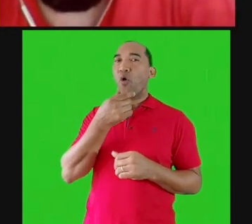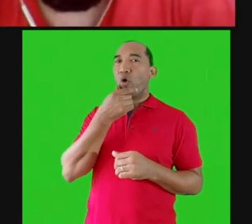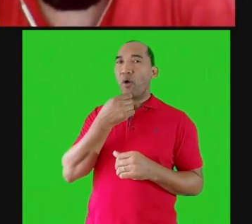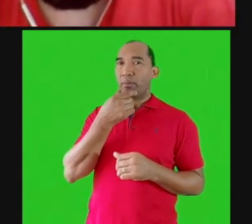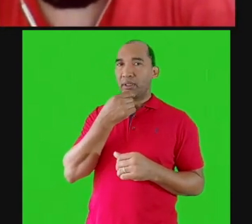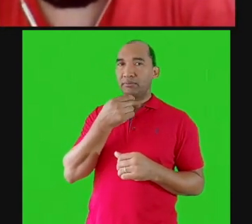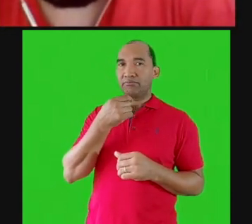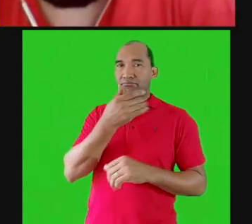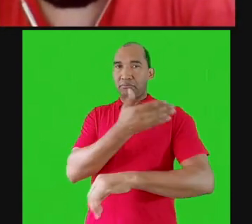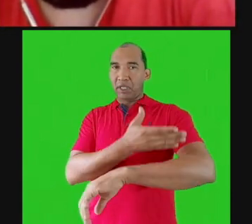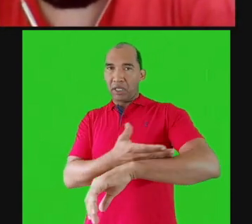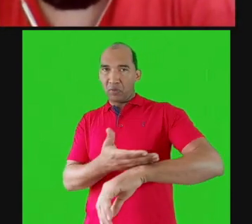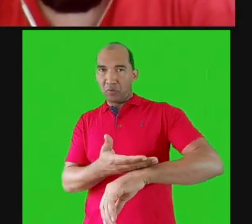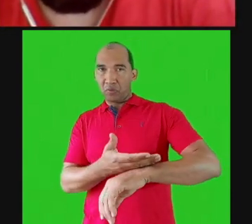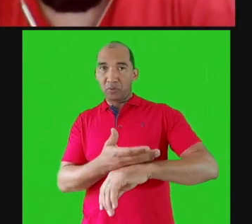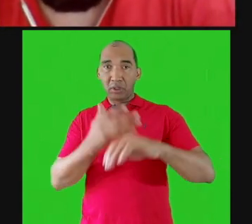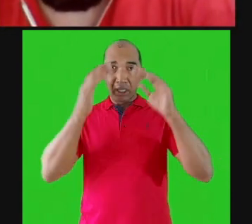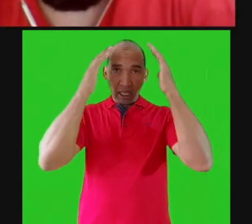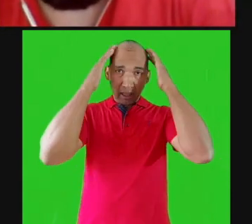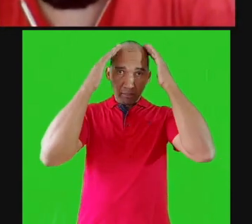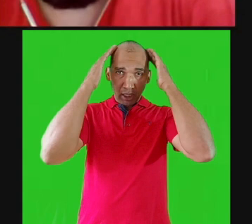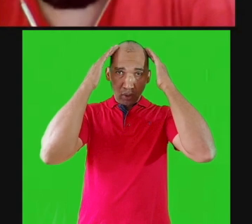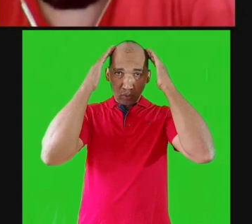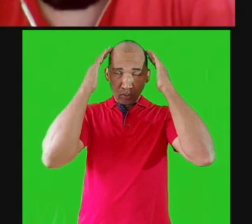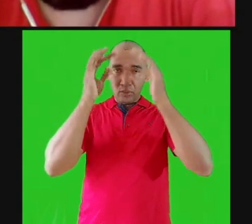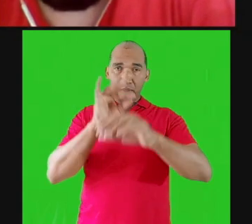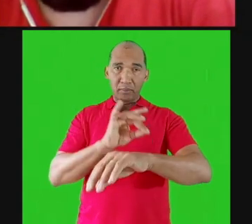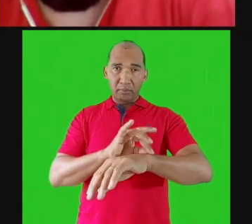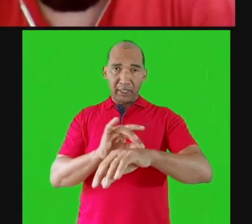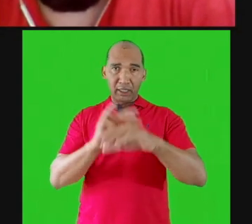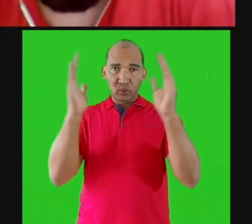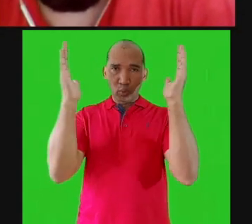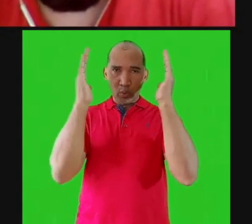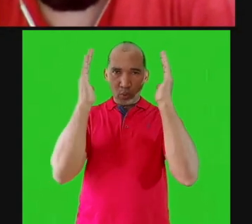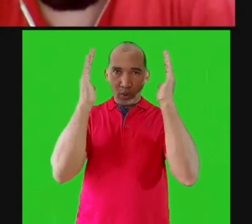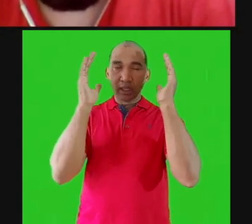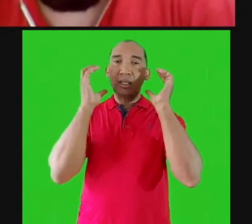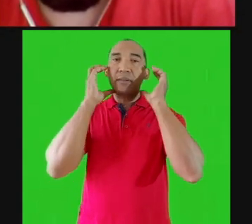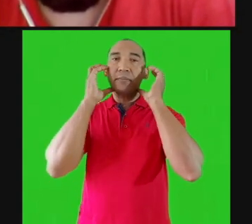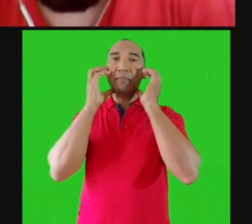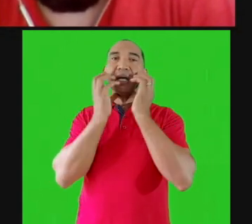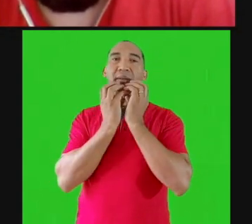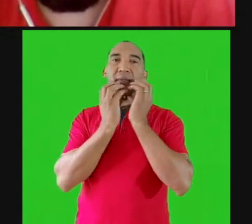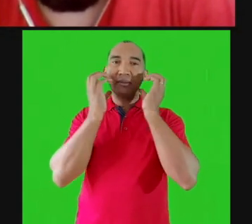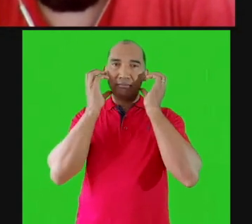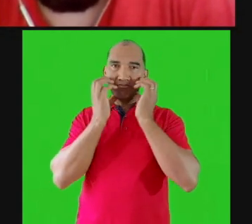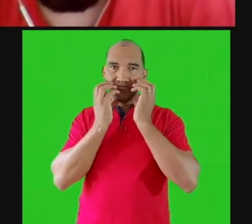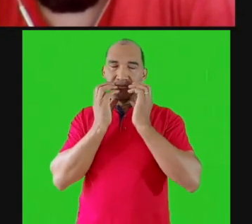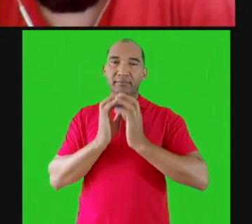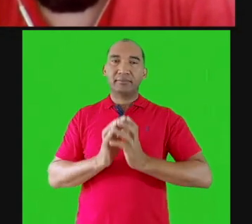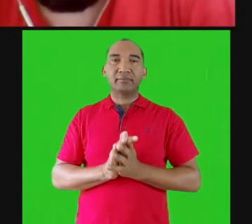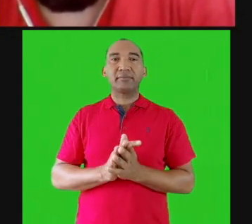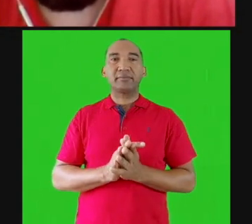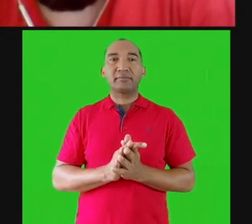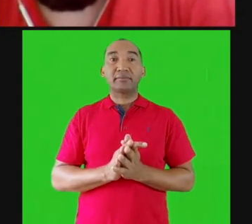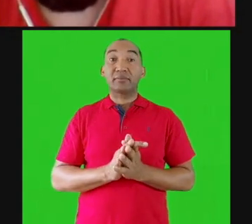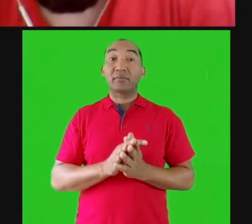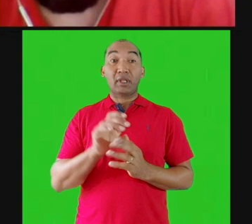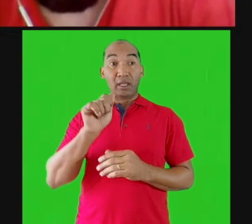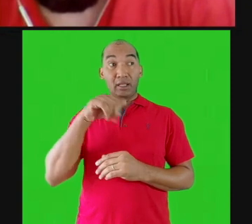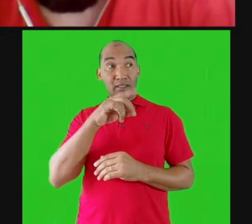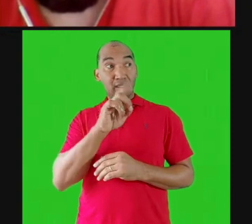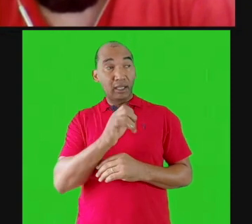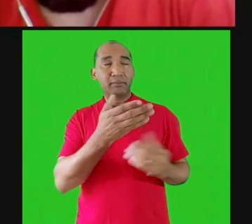O André é um homem branco, ele usa cabelo curto preto e tem barba cerrada. André, seja